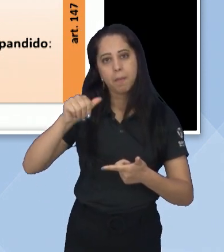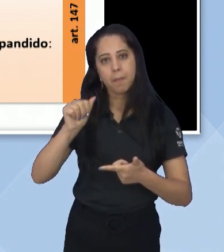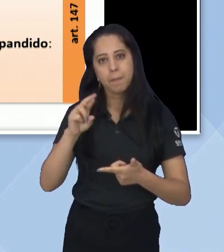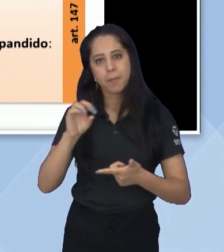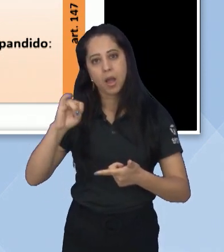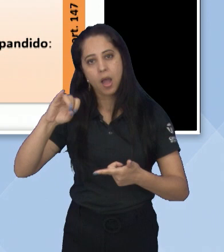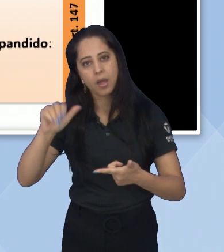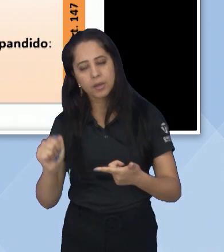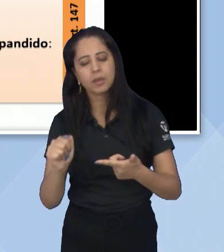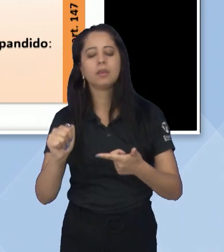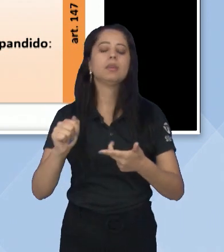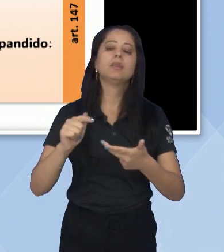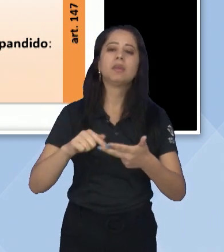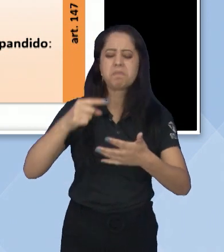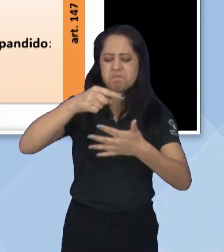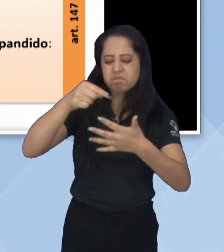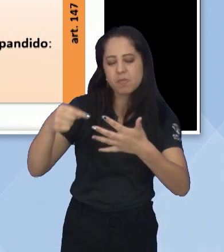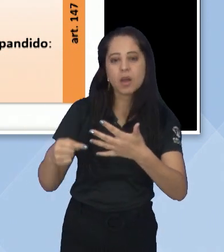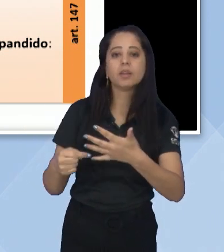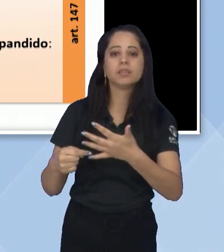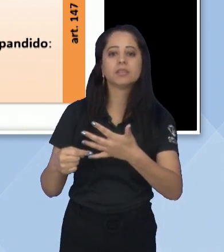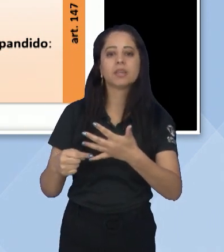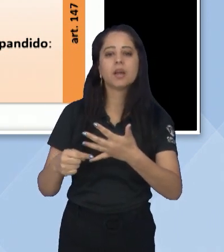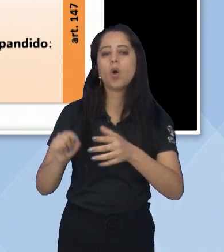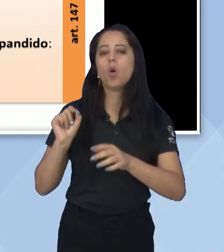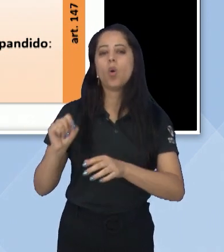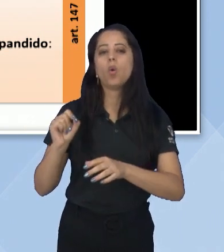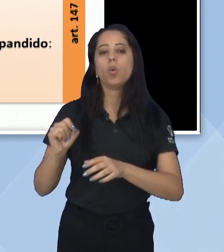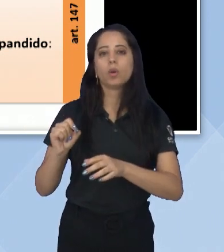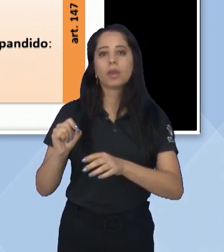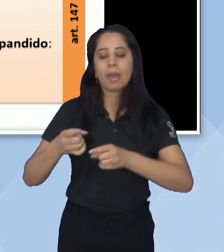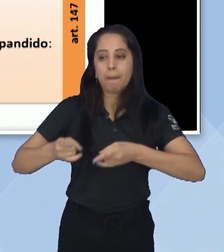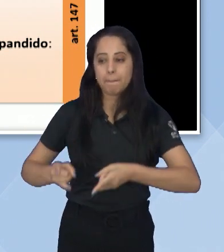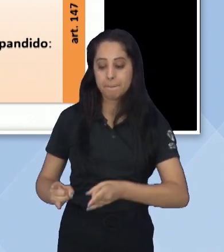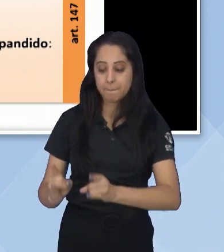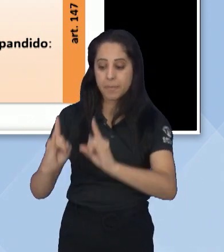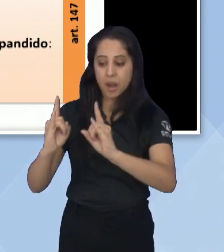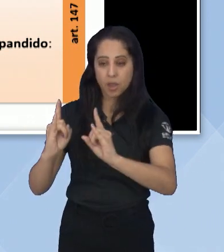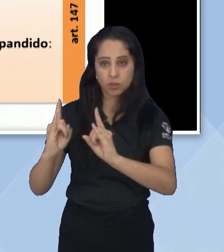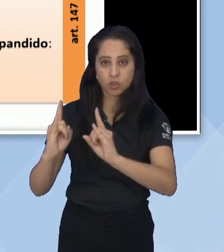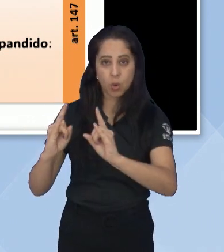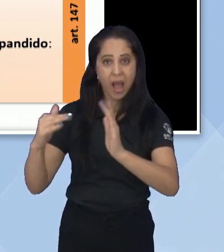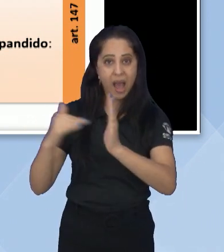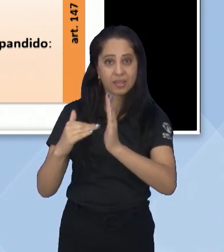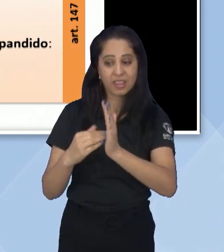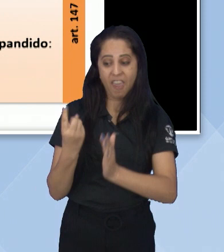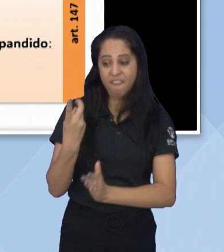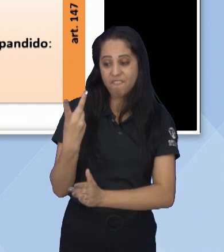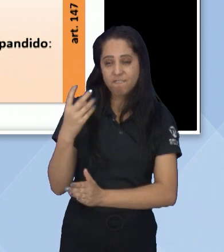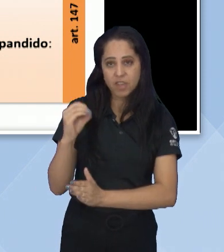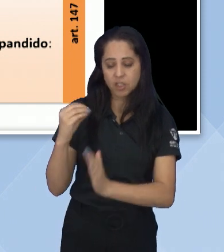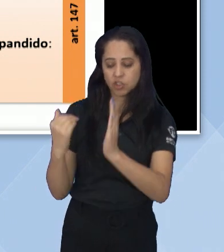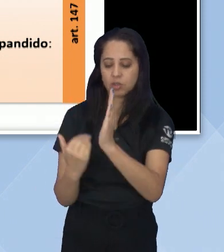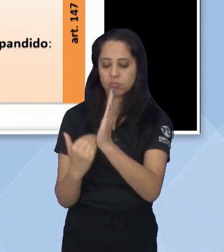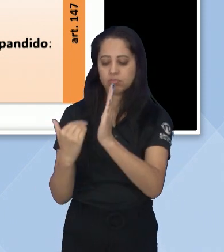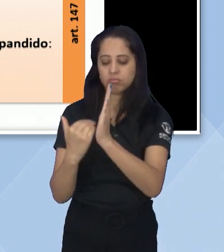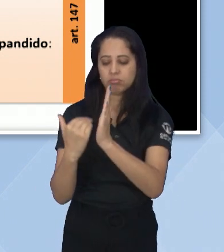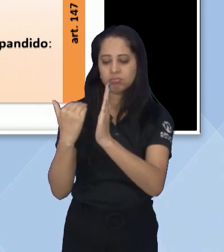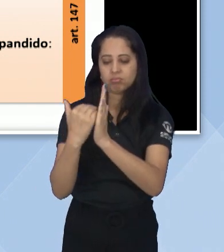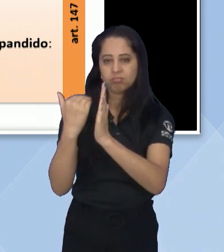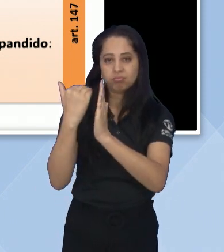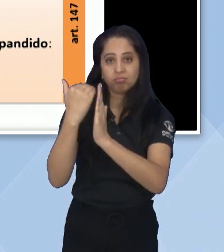Paraibuna a ideia aqui também é permitir os prédios pequenos até com 20 unidades o que seriam chamados predinhos